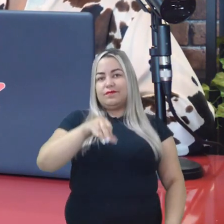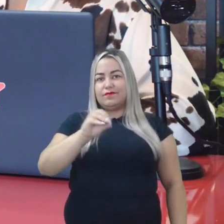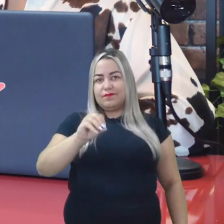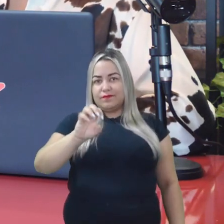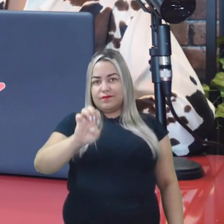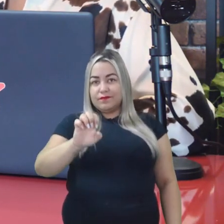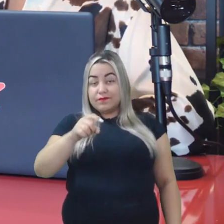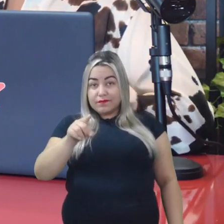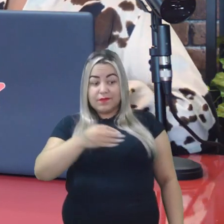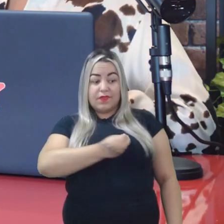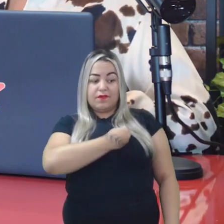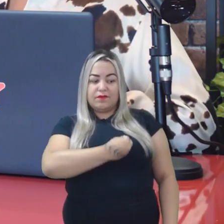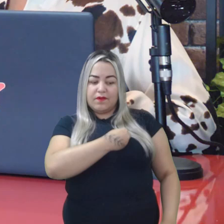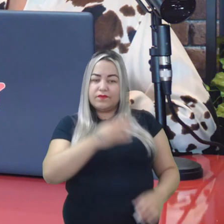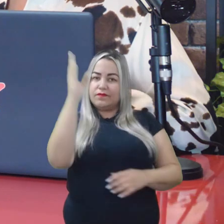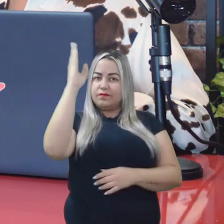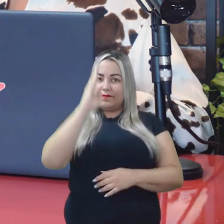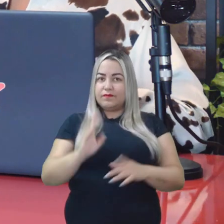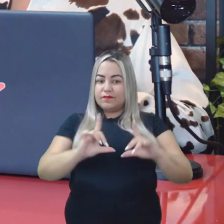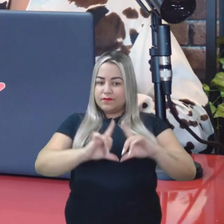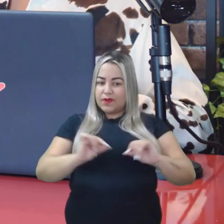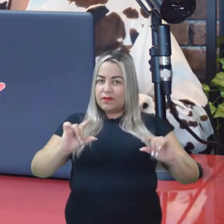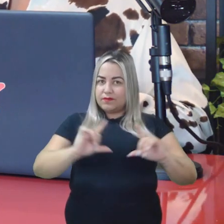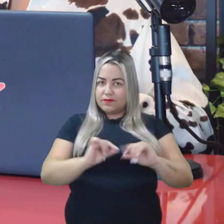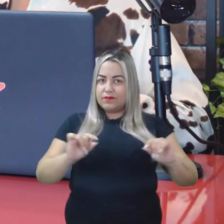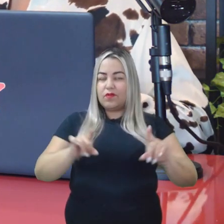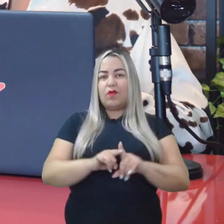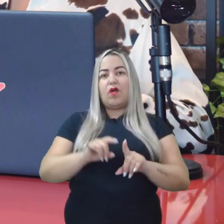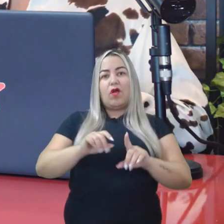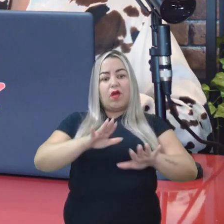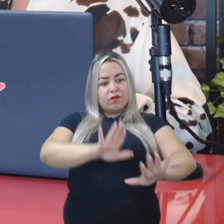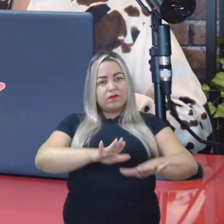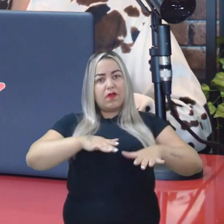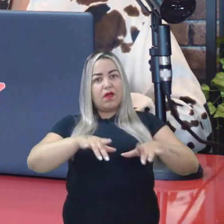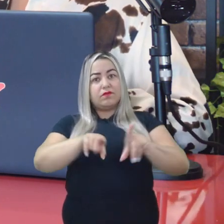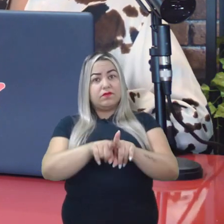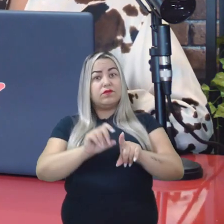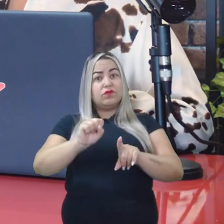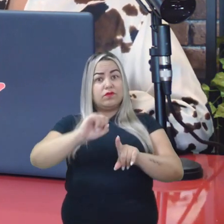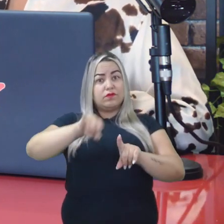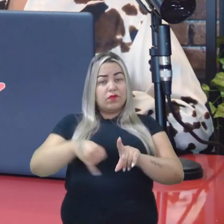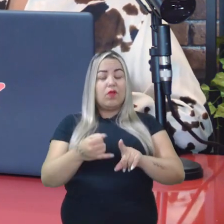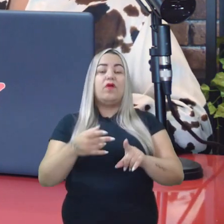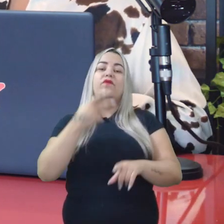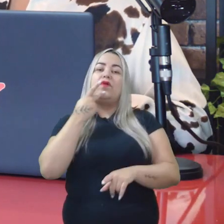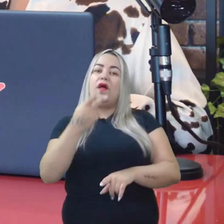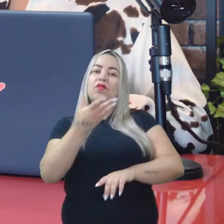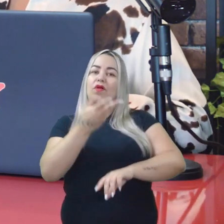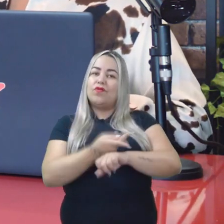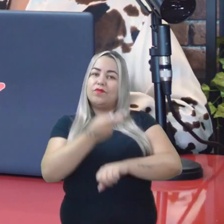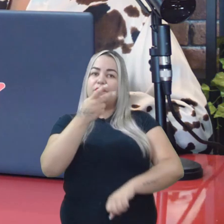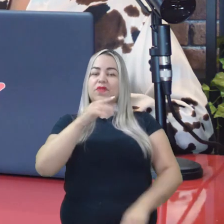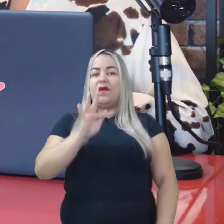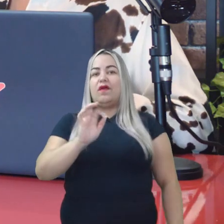o ator José de Abreu, que esteve em Brasília para participar dos atos de 8 de janeiro. Zé comentou sobre o